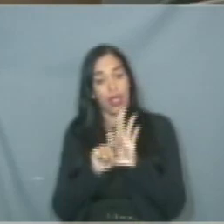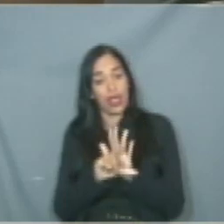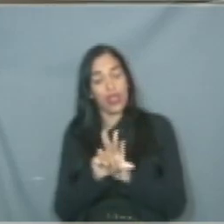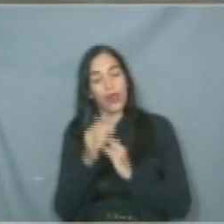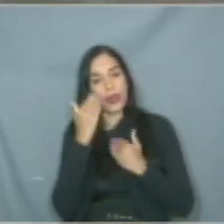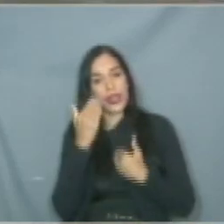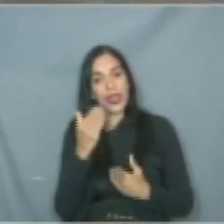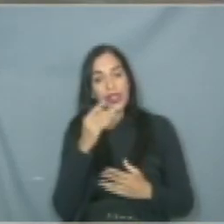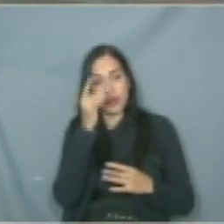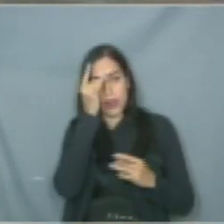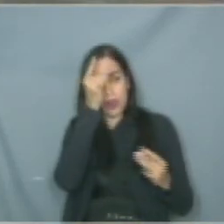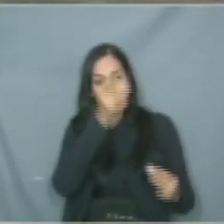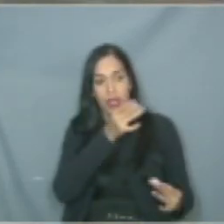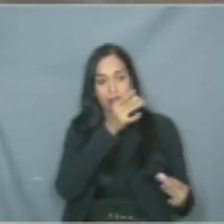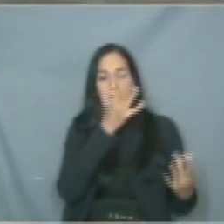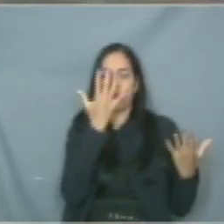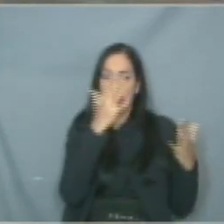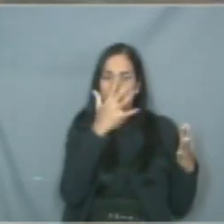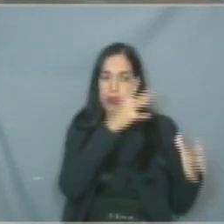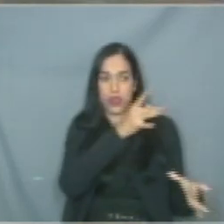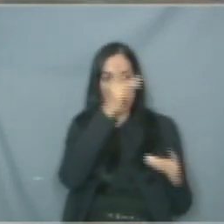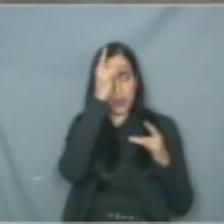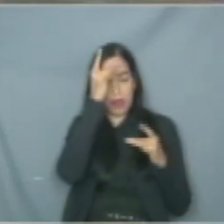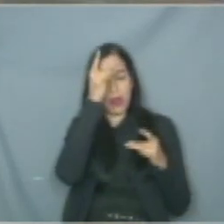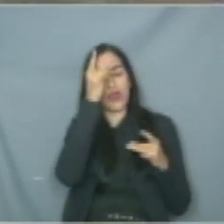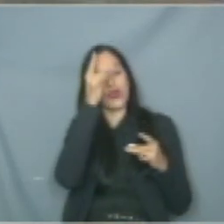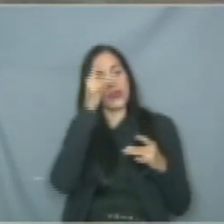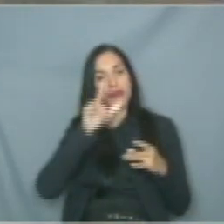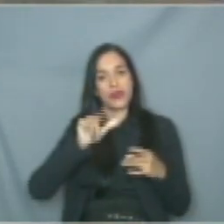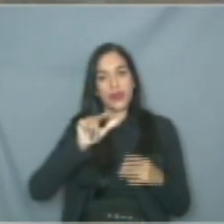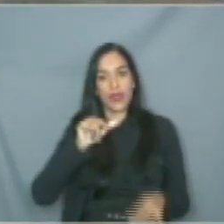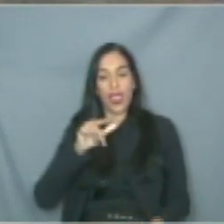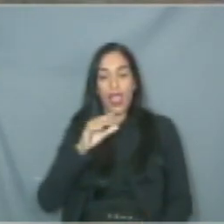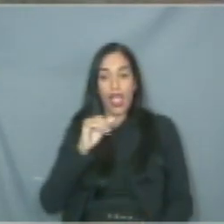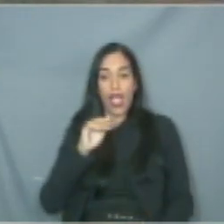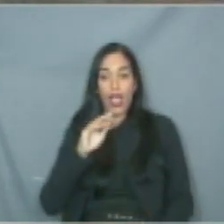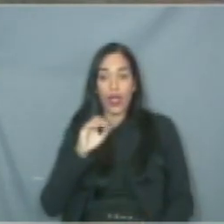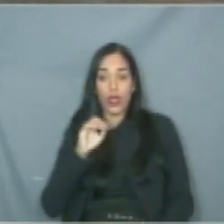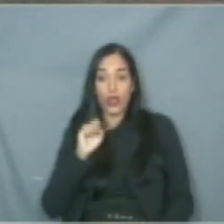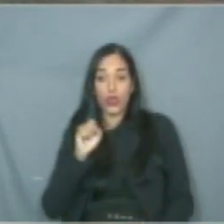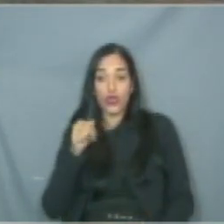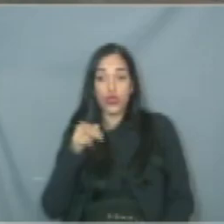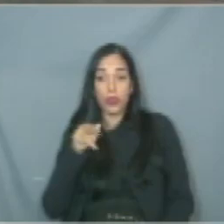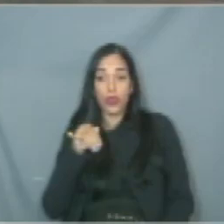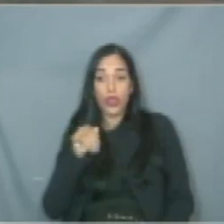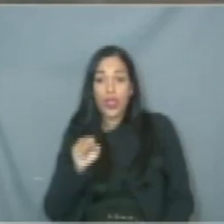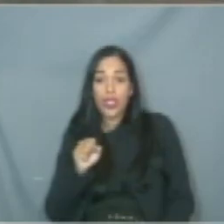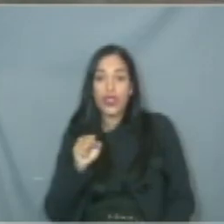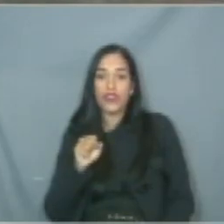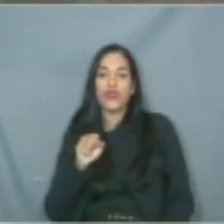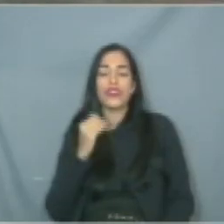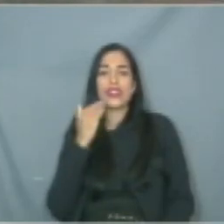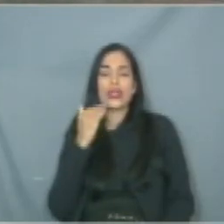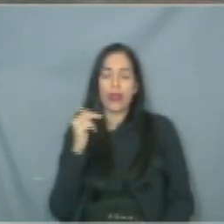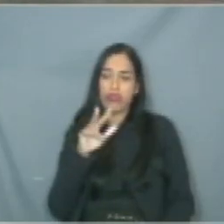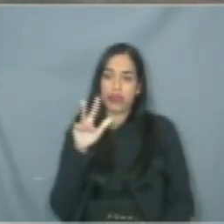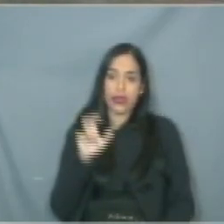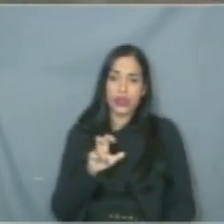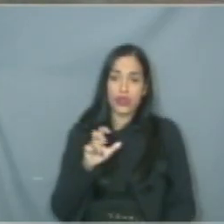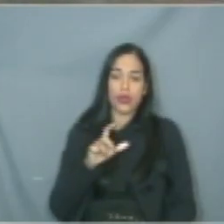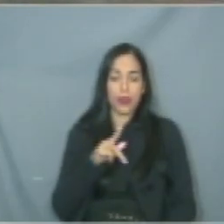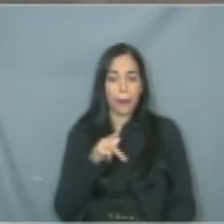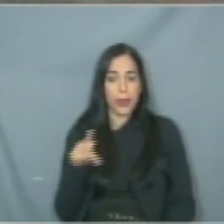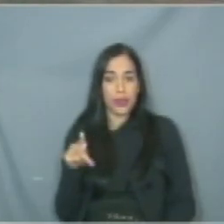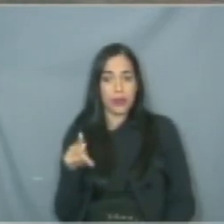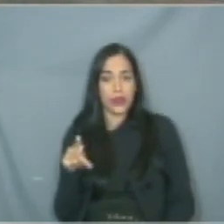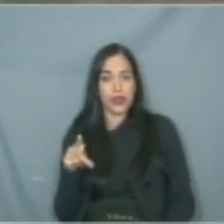Eu parabenizo e incorporo vossa parte, vereador Carlos Muniz, Vossa Excelência, que tem propriedade no assunto por ter